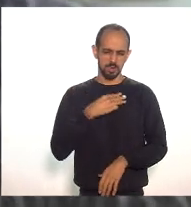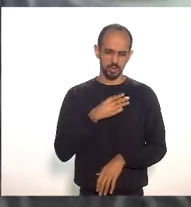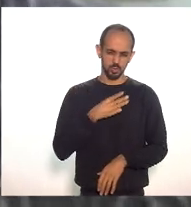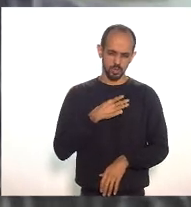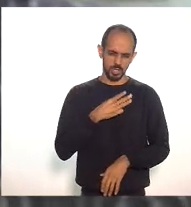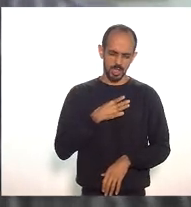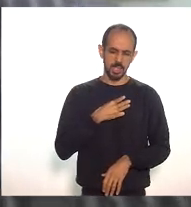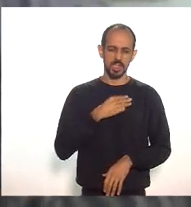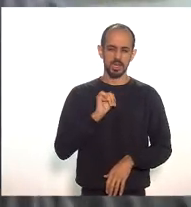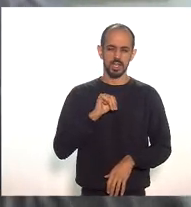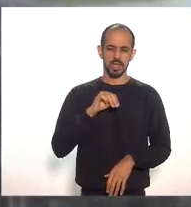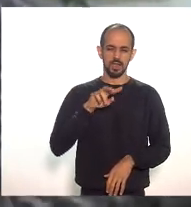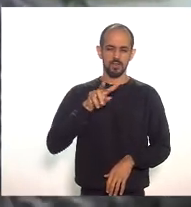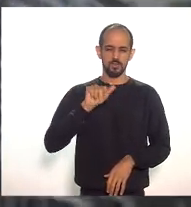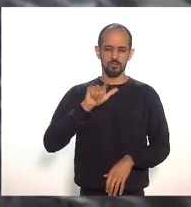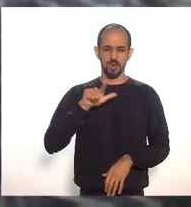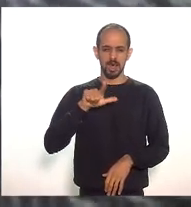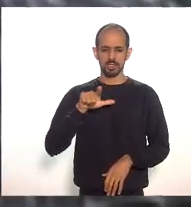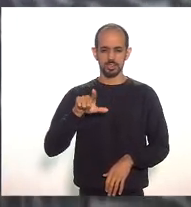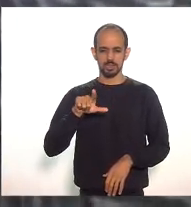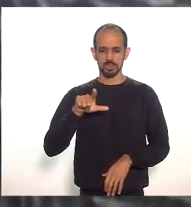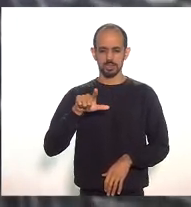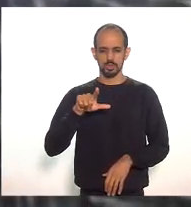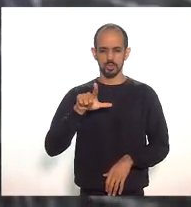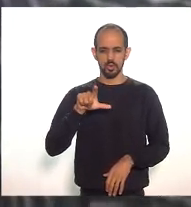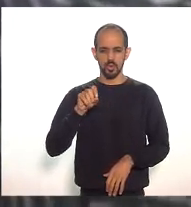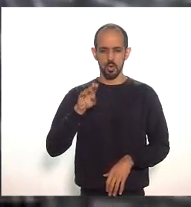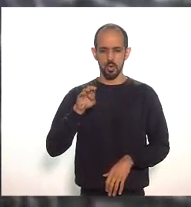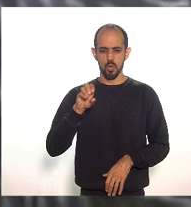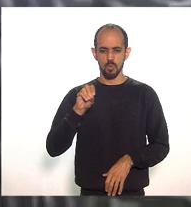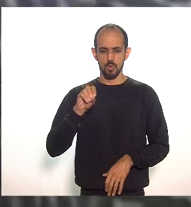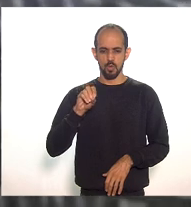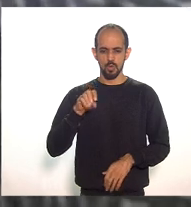Tem que apresentar